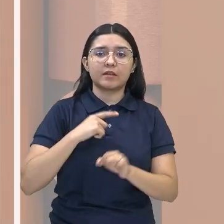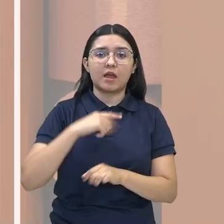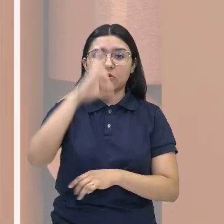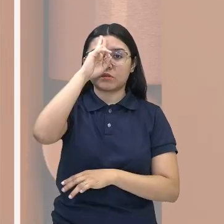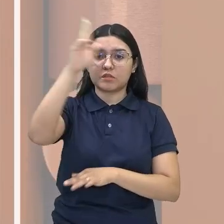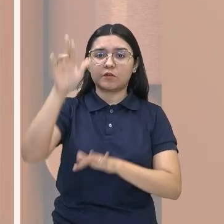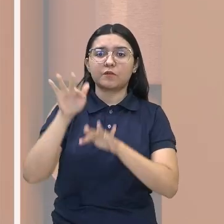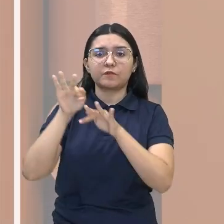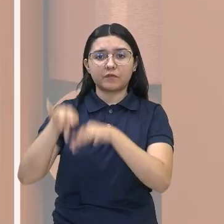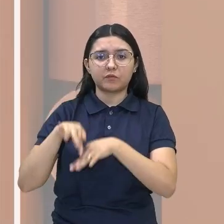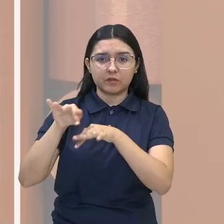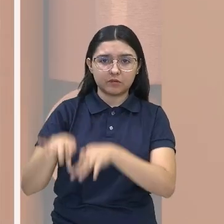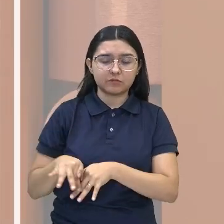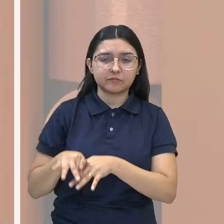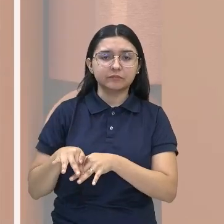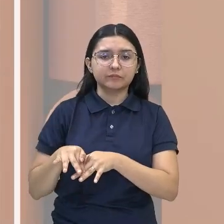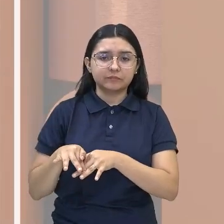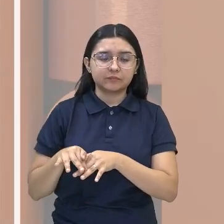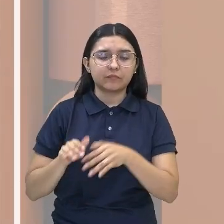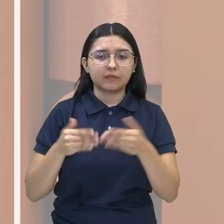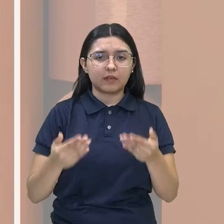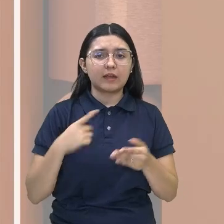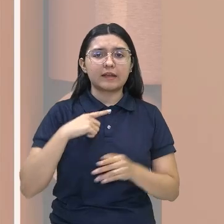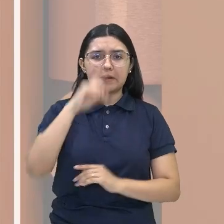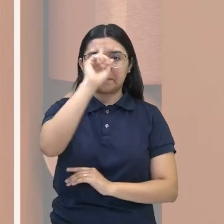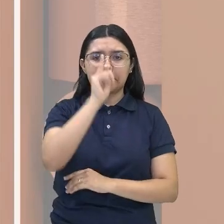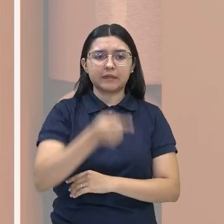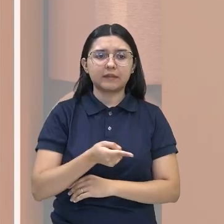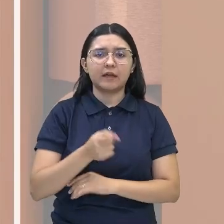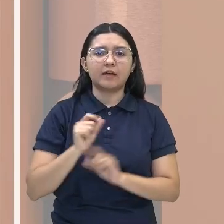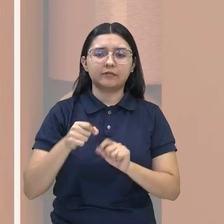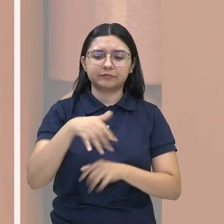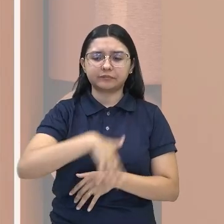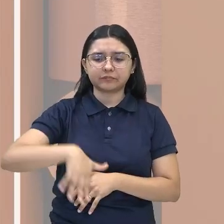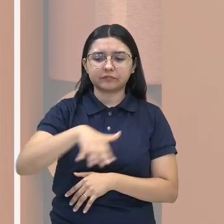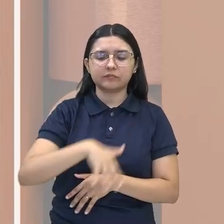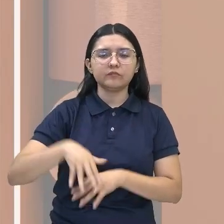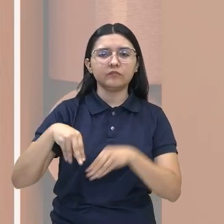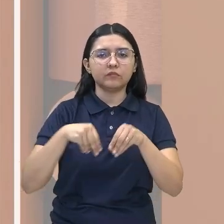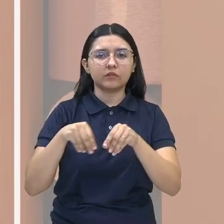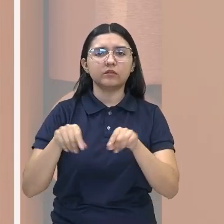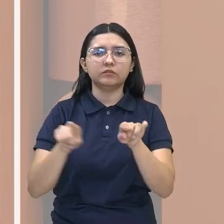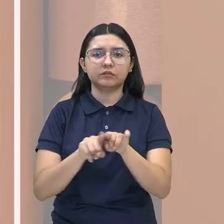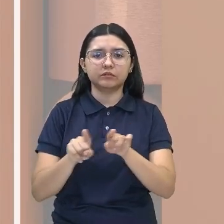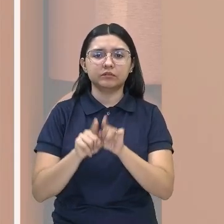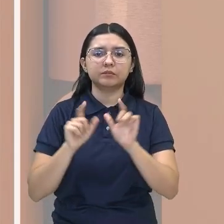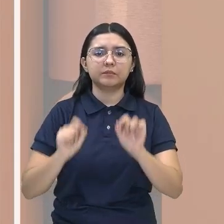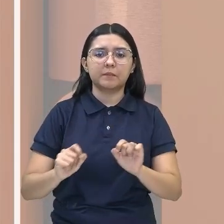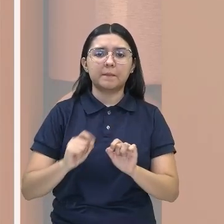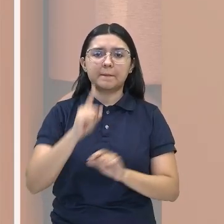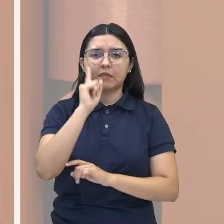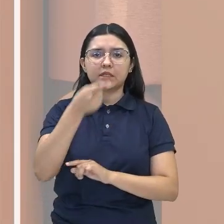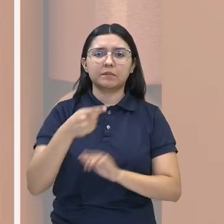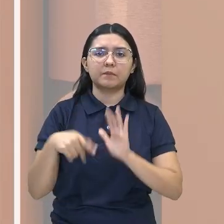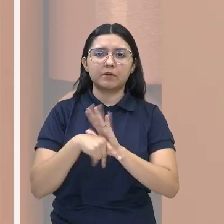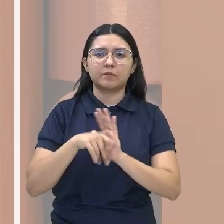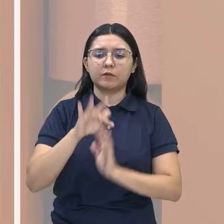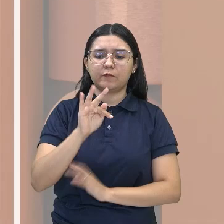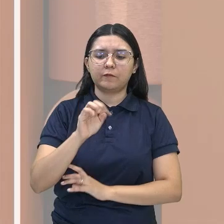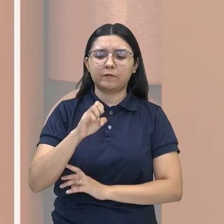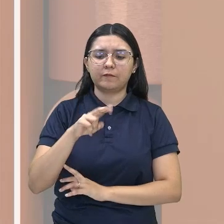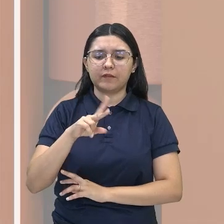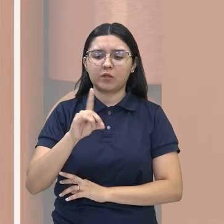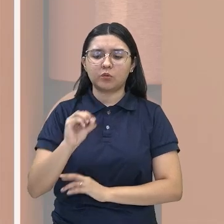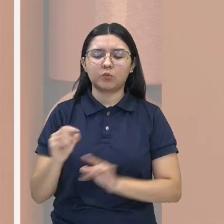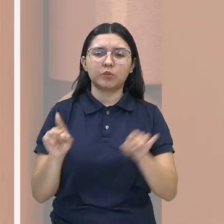senhores feudais, que, de fato, era quem mandava na sua porção territorial, ou seja, no seu feudo.